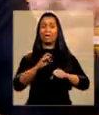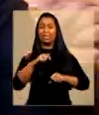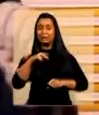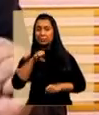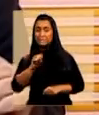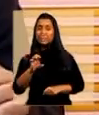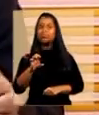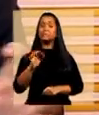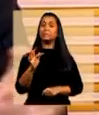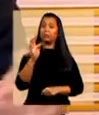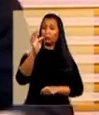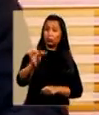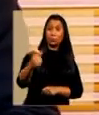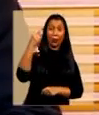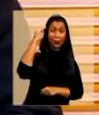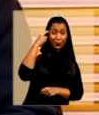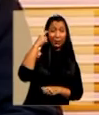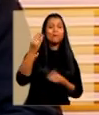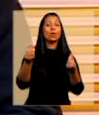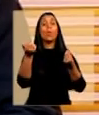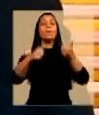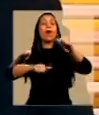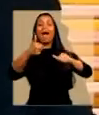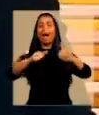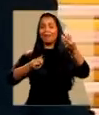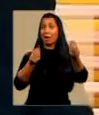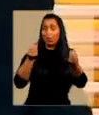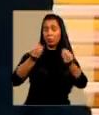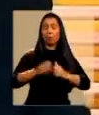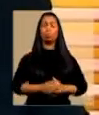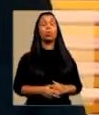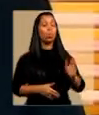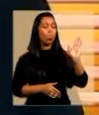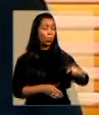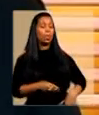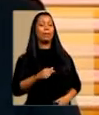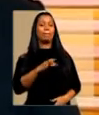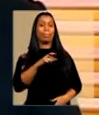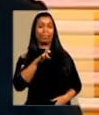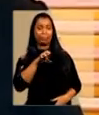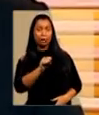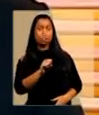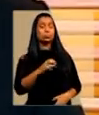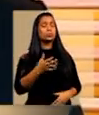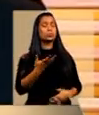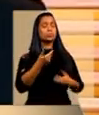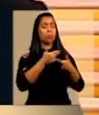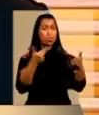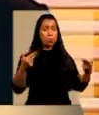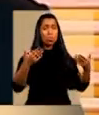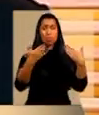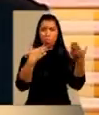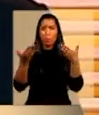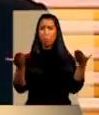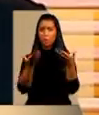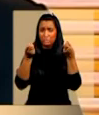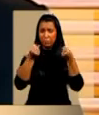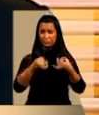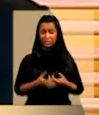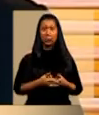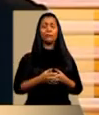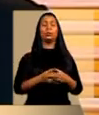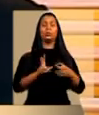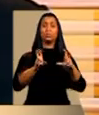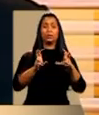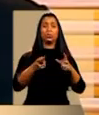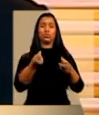ele não pensa no futuro? Como é que você avalia isso? Olha, Matheus, assim, até com relação a tudo que nós estamos falando aqui hoje, né,